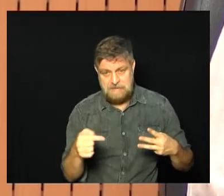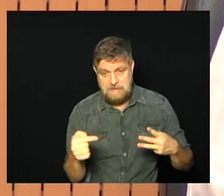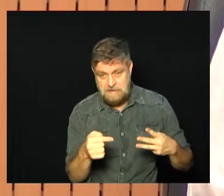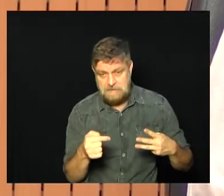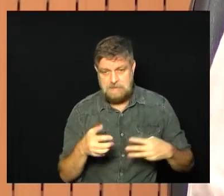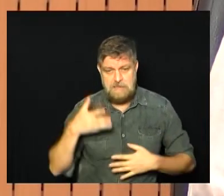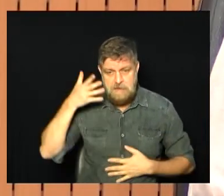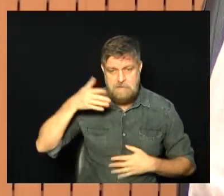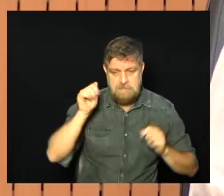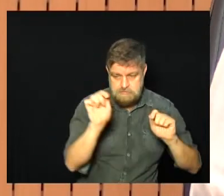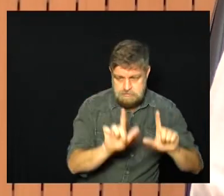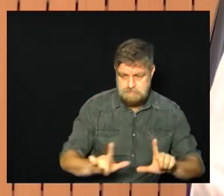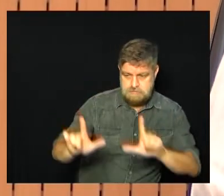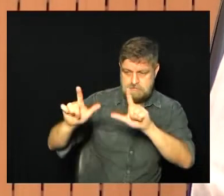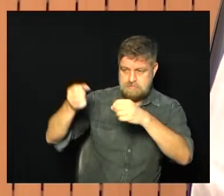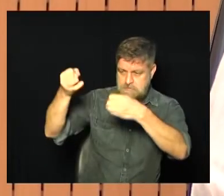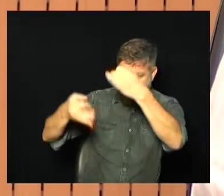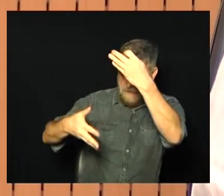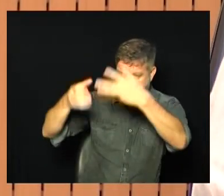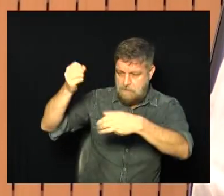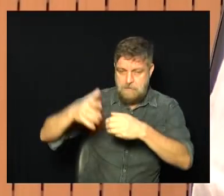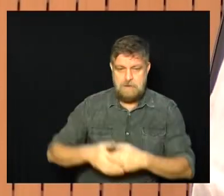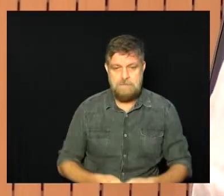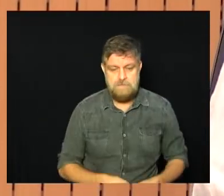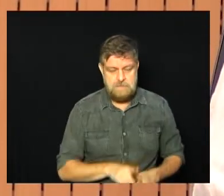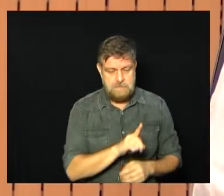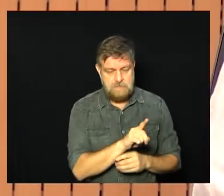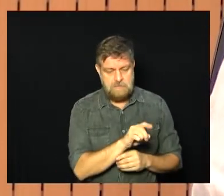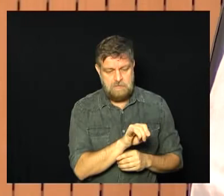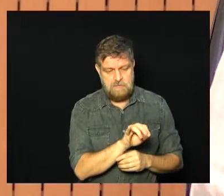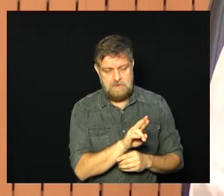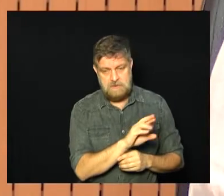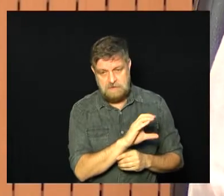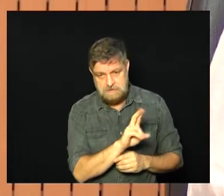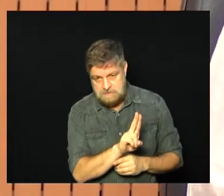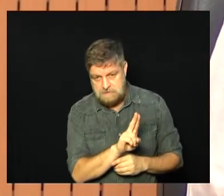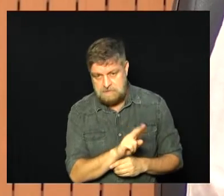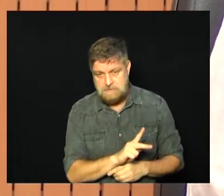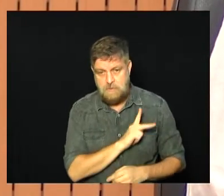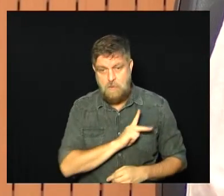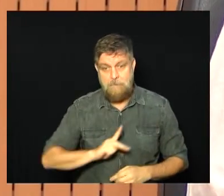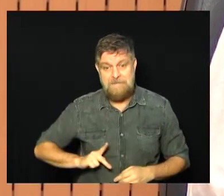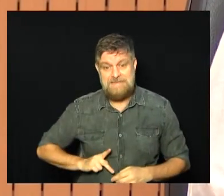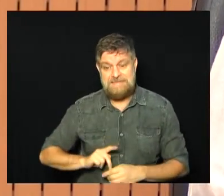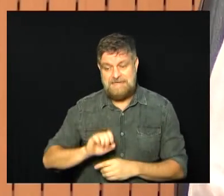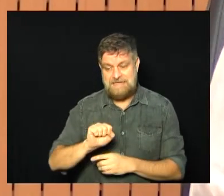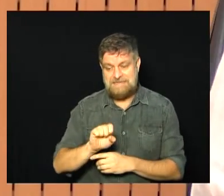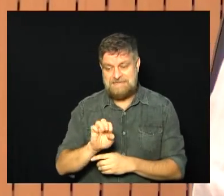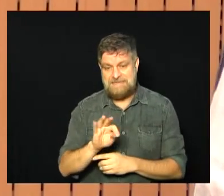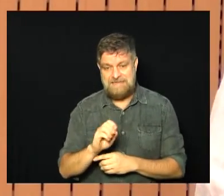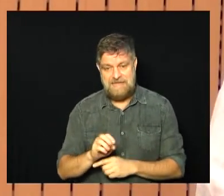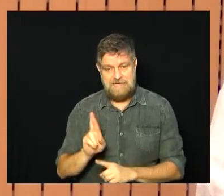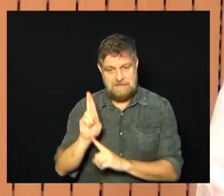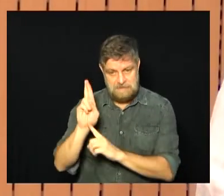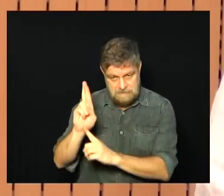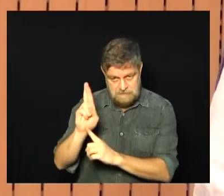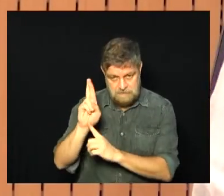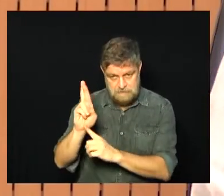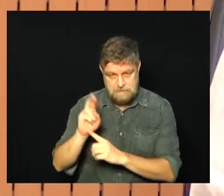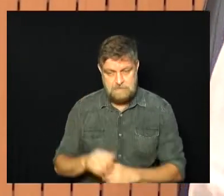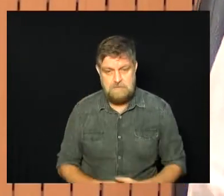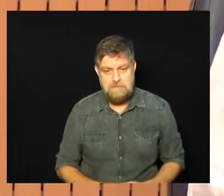a exposição, Dirceu Pereira, representando aqui o presidente da CETEC, a Karina